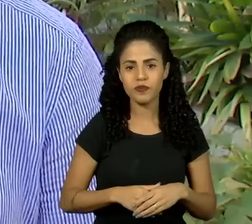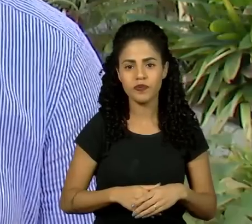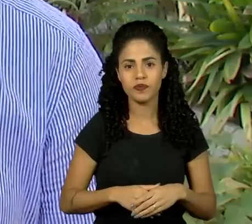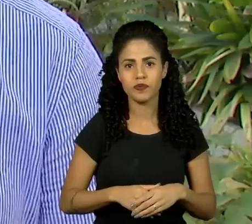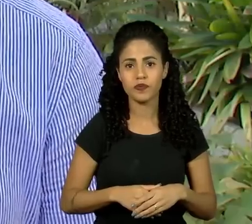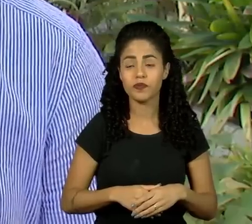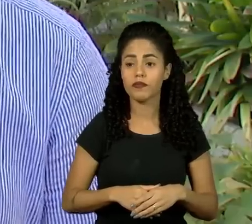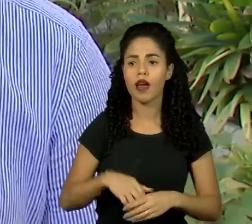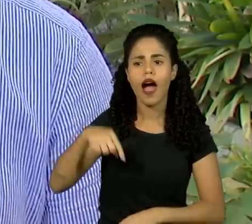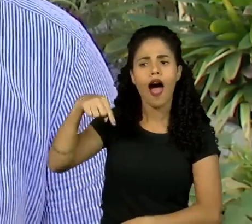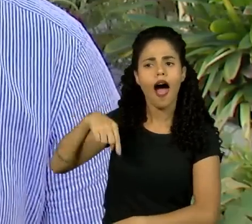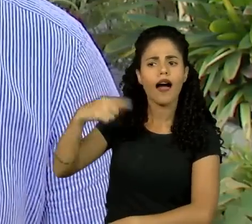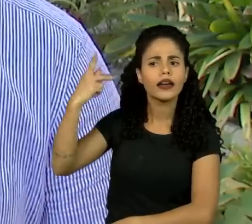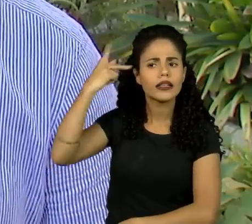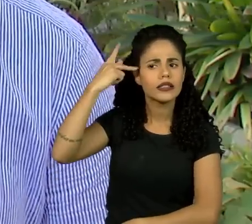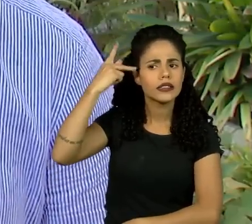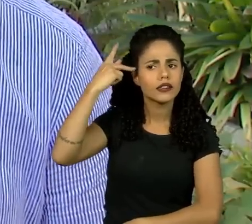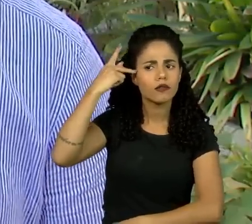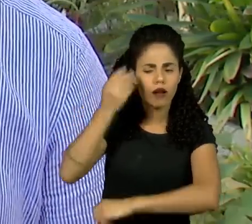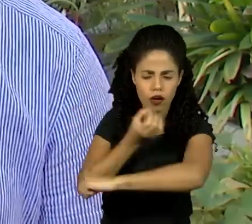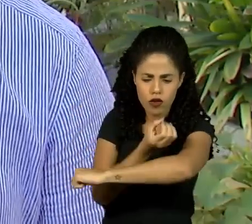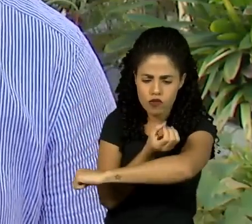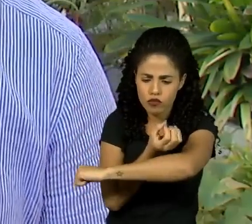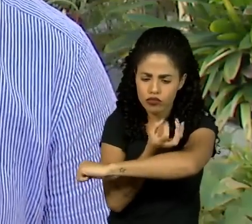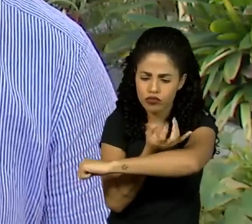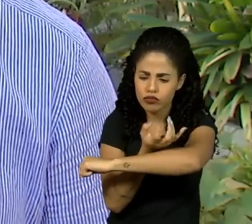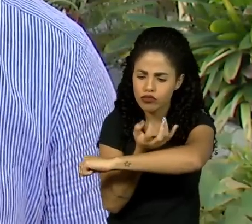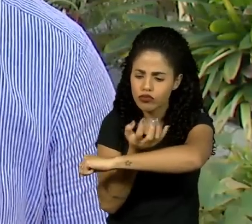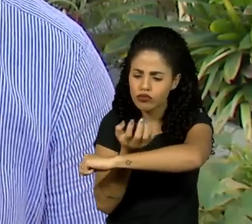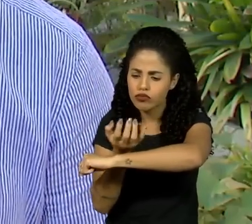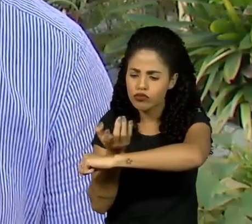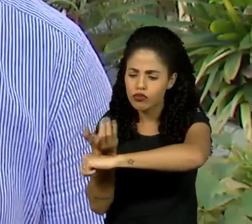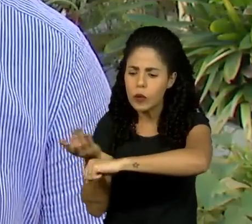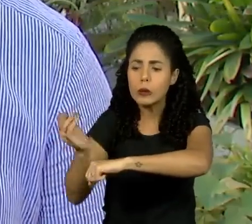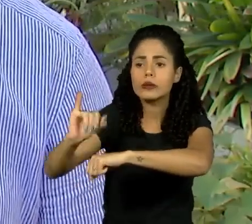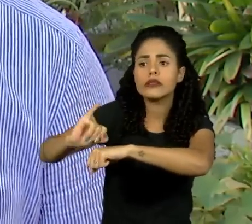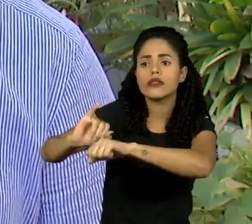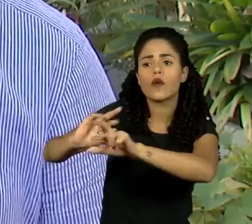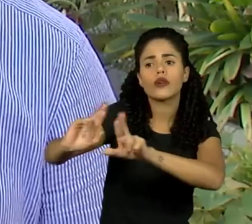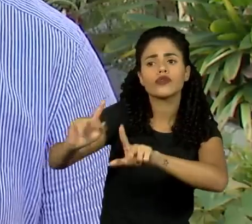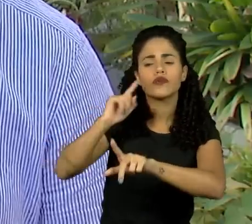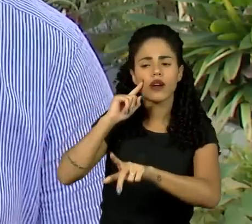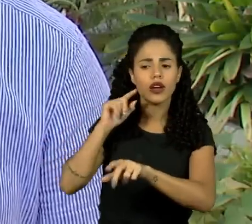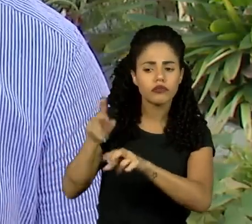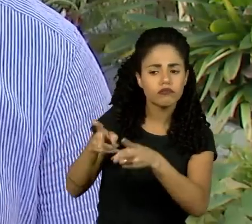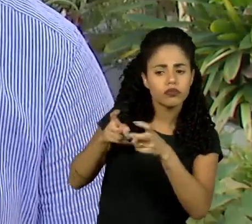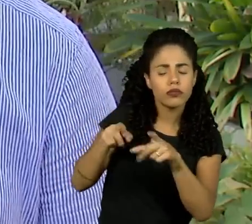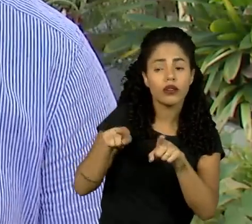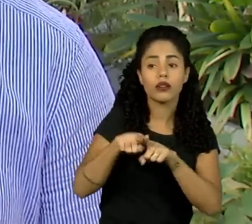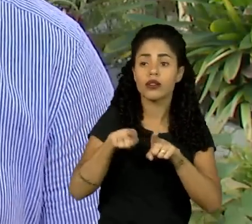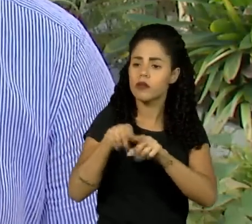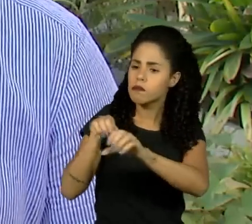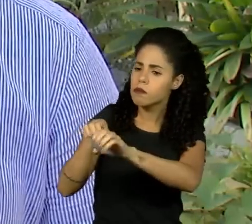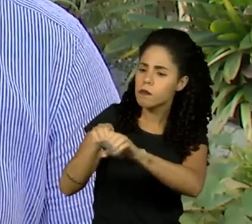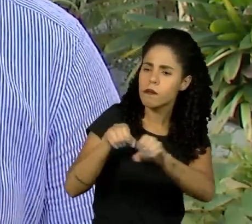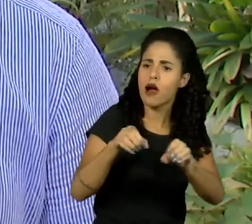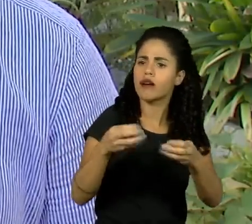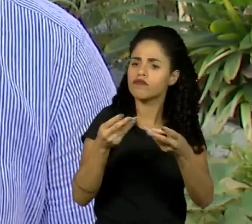Em São Paulo, as hortas na região mais central, elas têm um caráter mais educativo e também mais